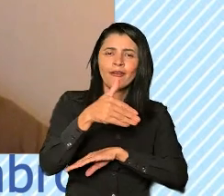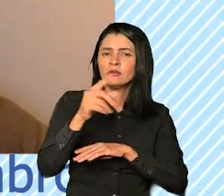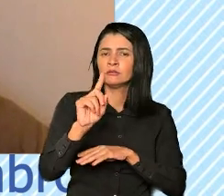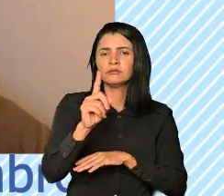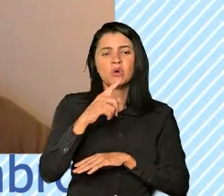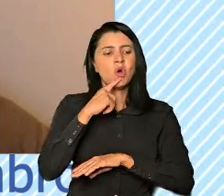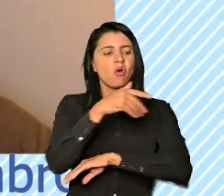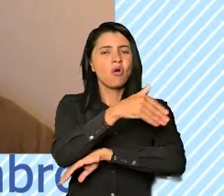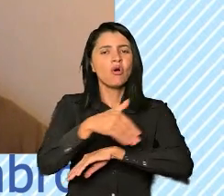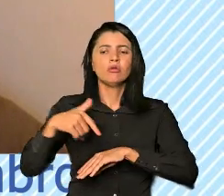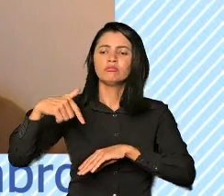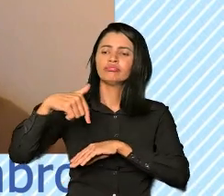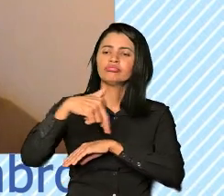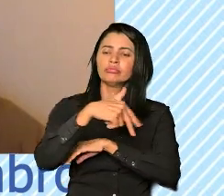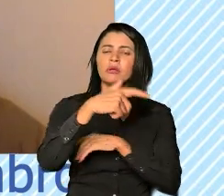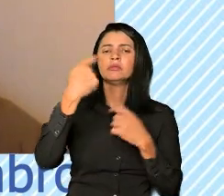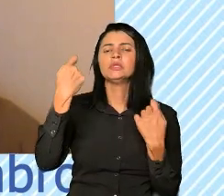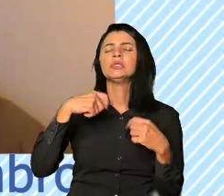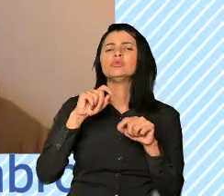forma, tentar